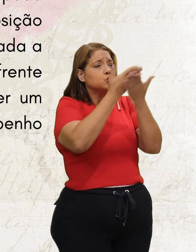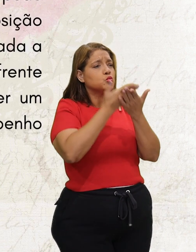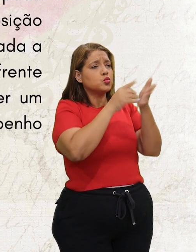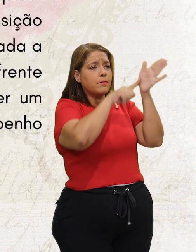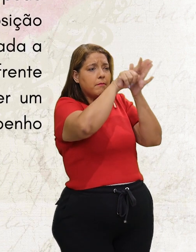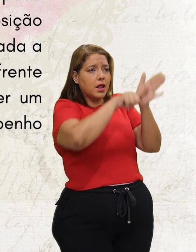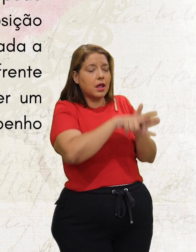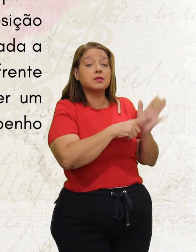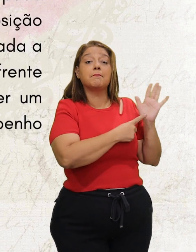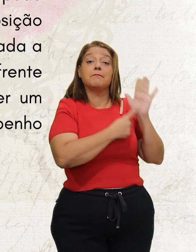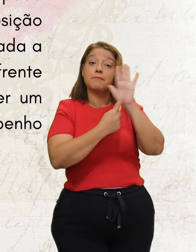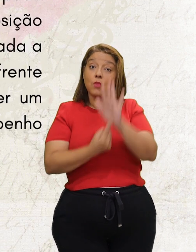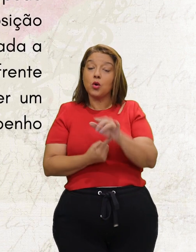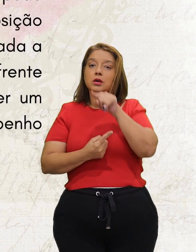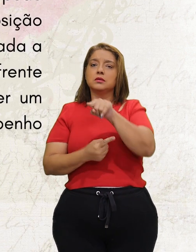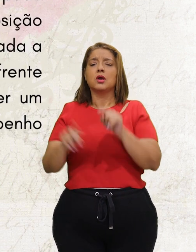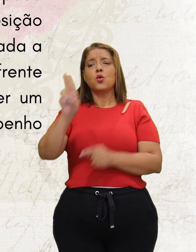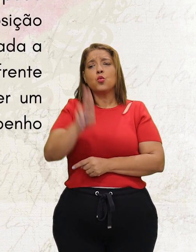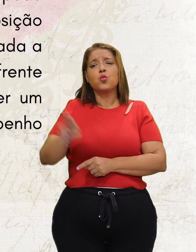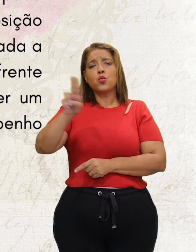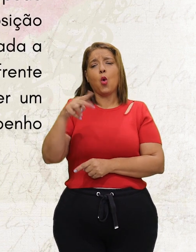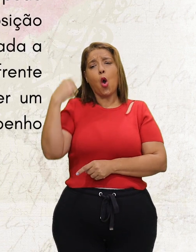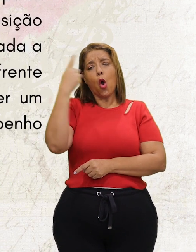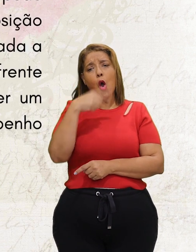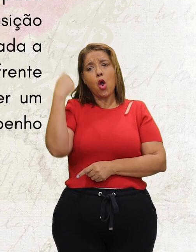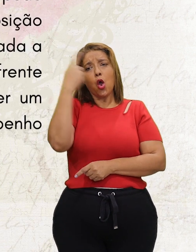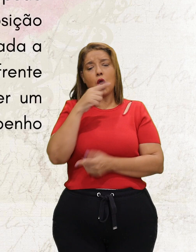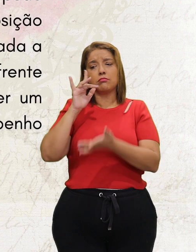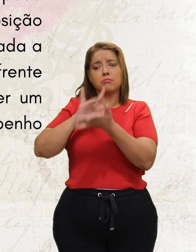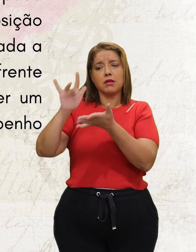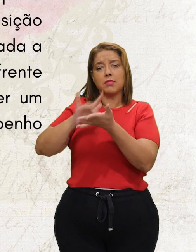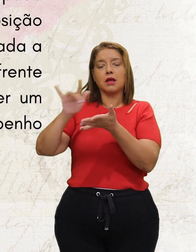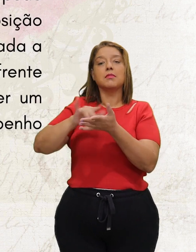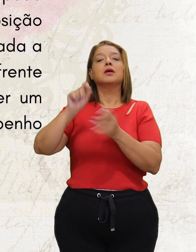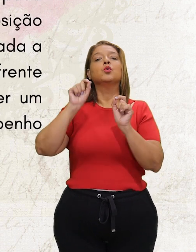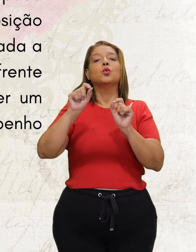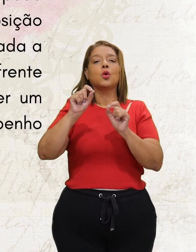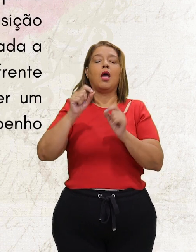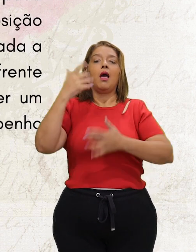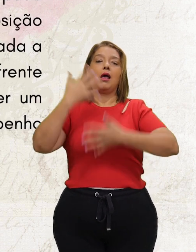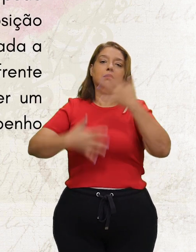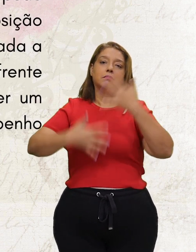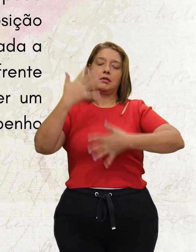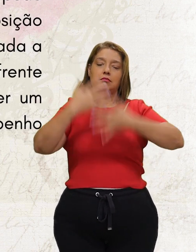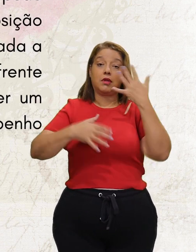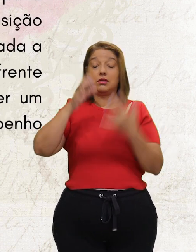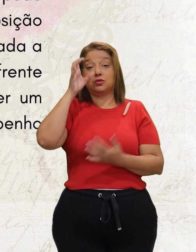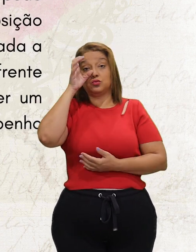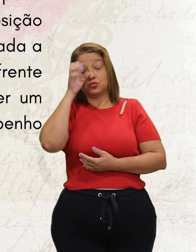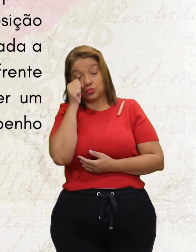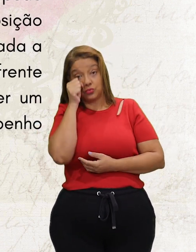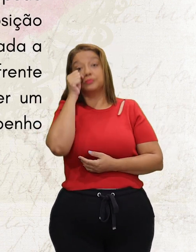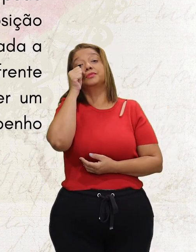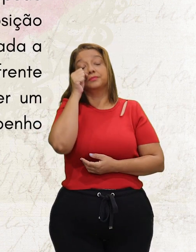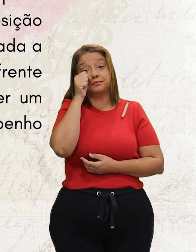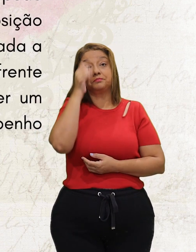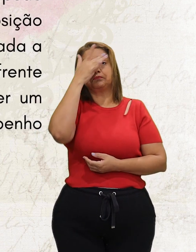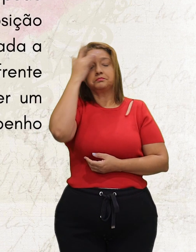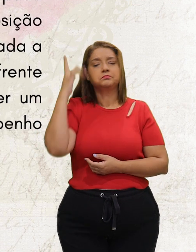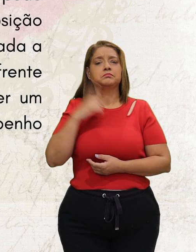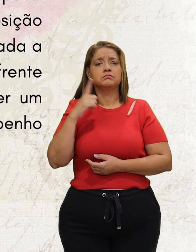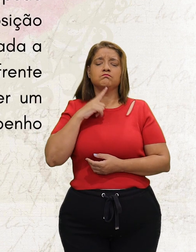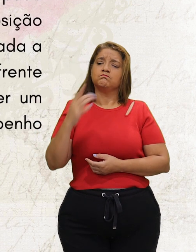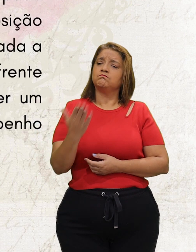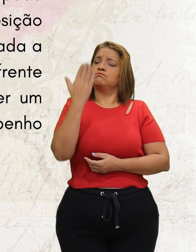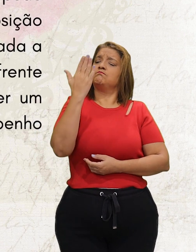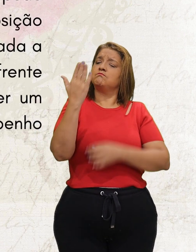azul emitida por esses dispositivos está associada a distúrbios do sono. Estudantes que passam muitas horas em frente às